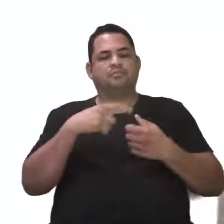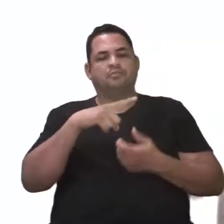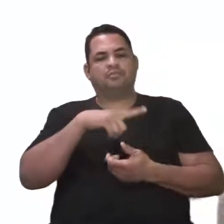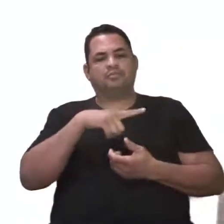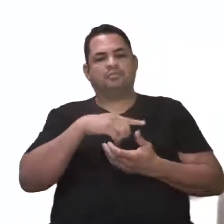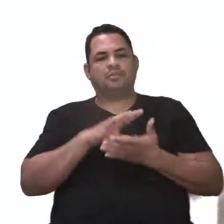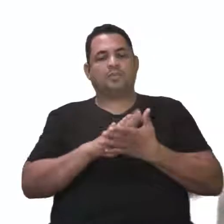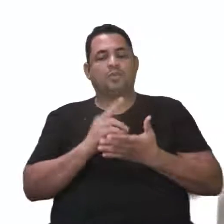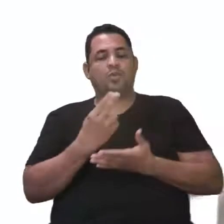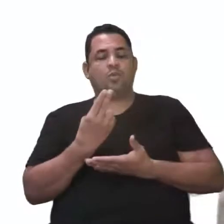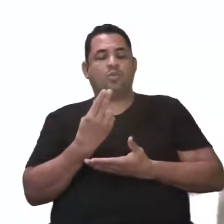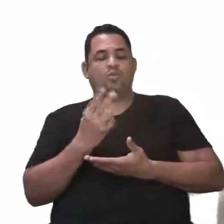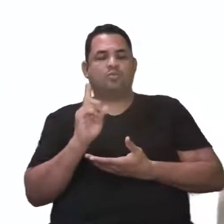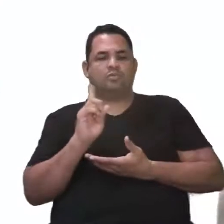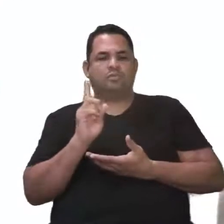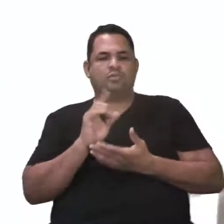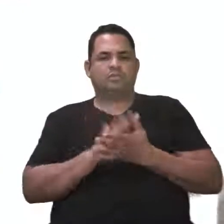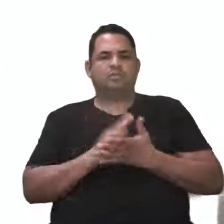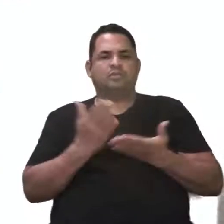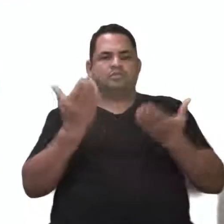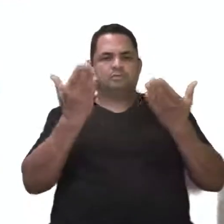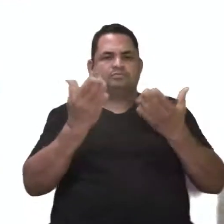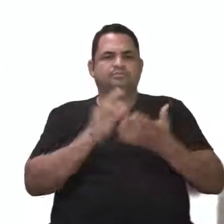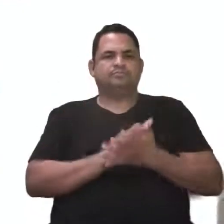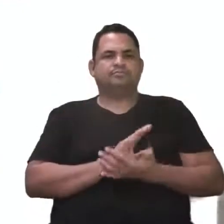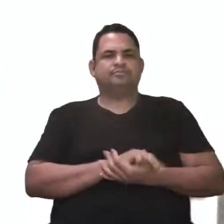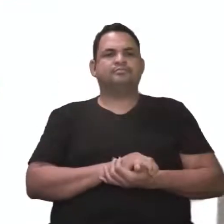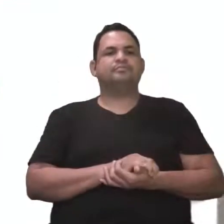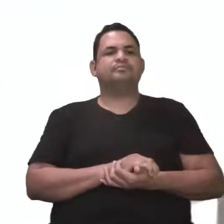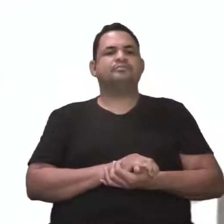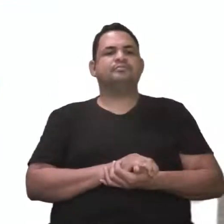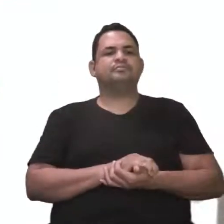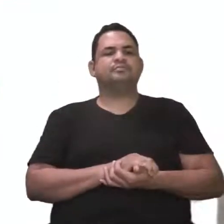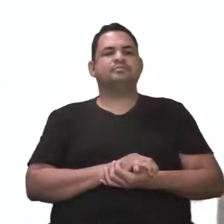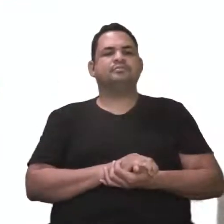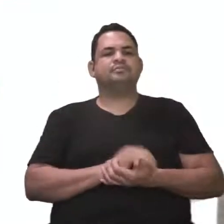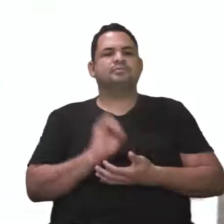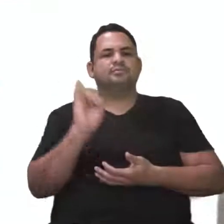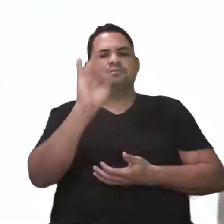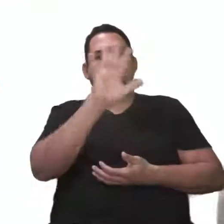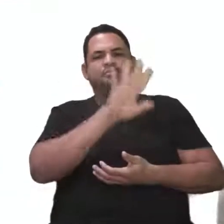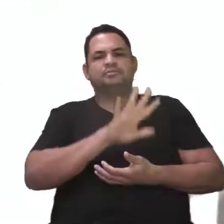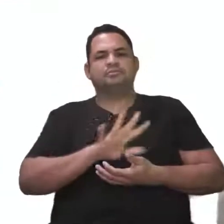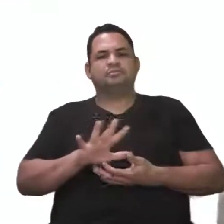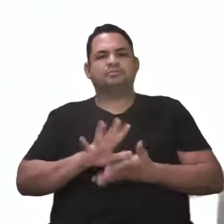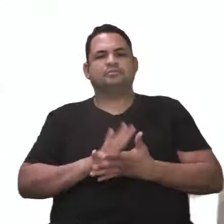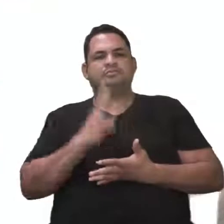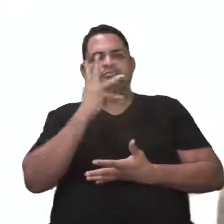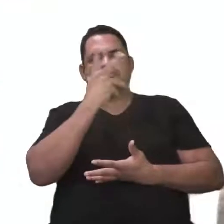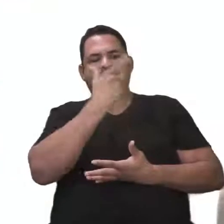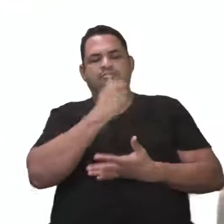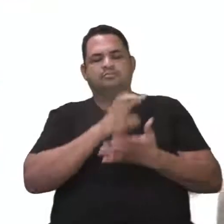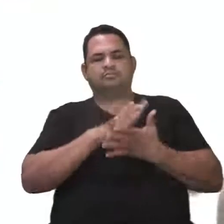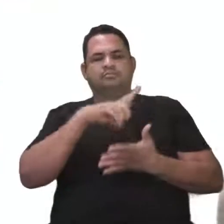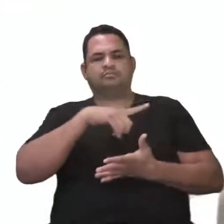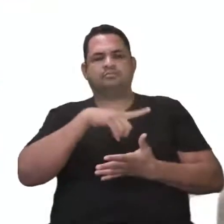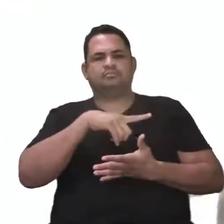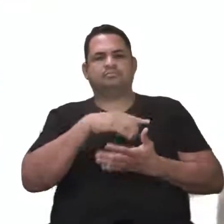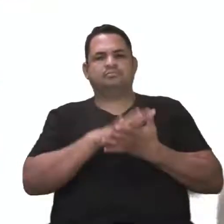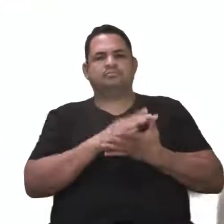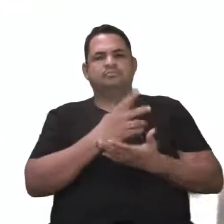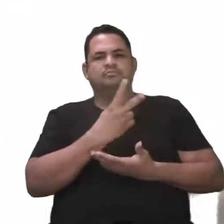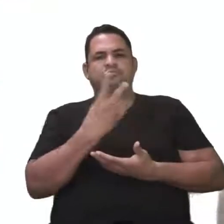exercer a função ou não. Vamos para lá. Aqui nessa imagem linda e maravilhosa tem